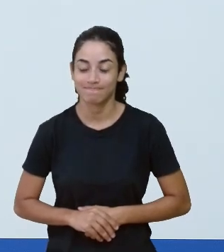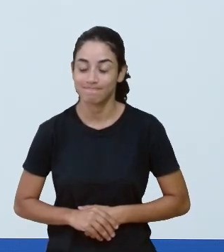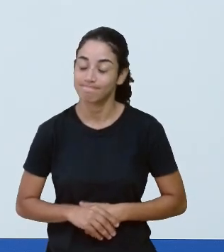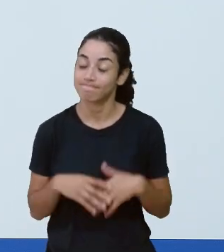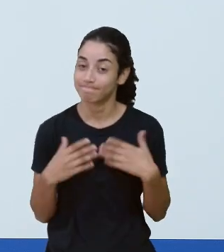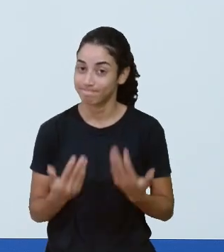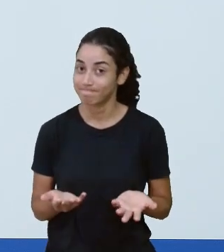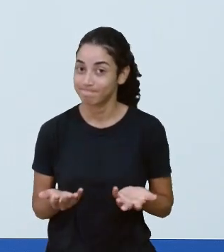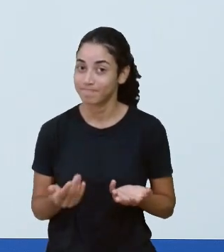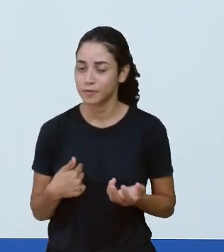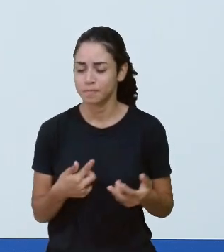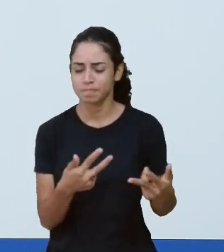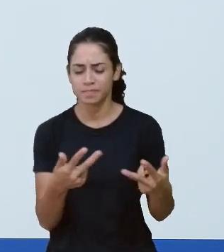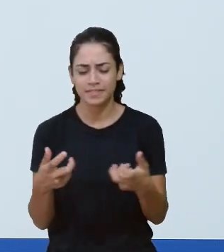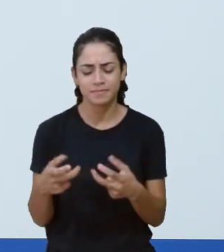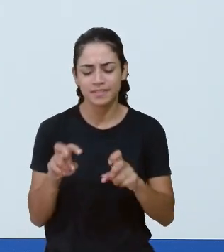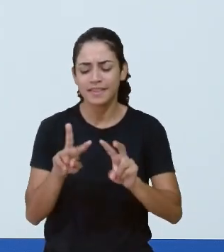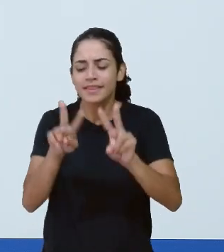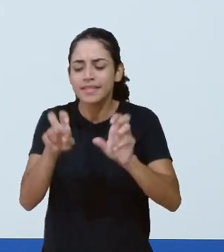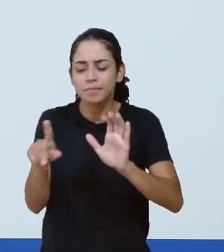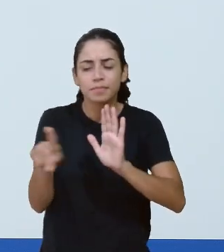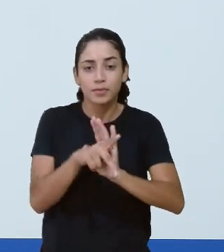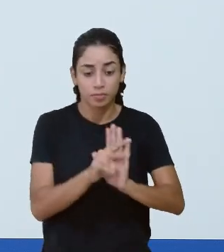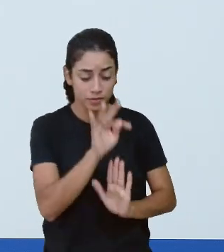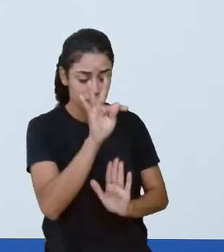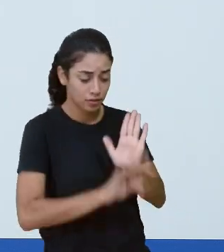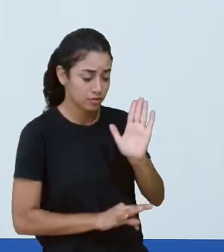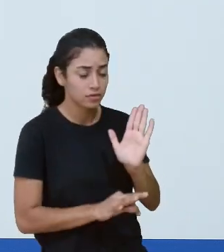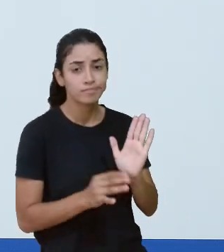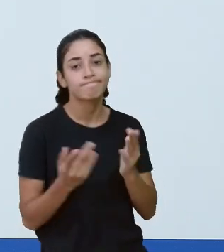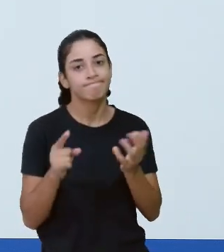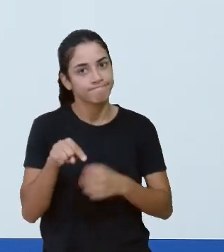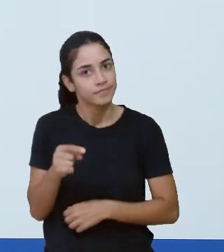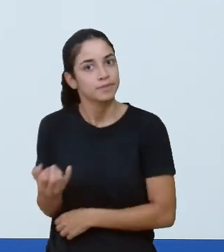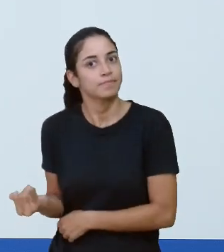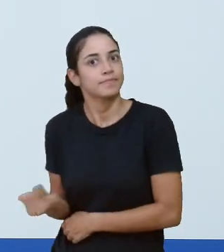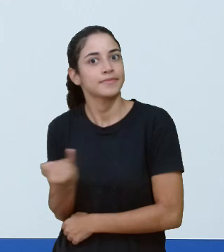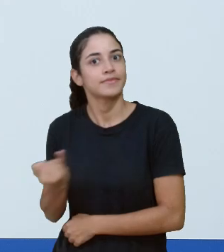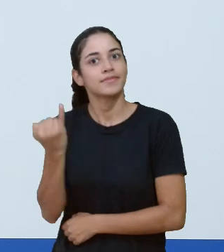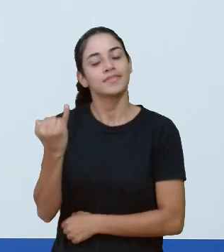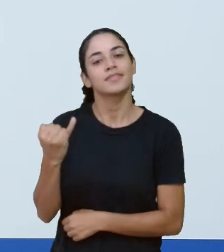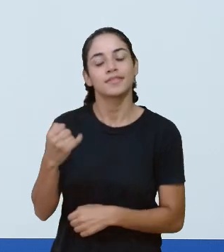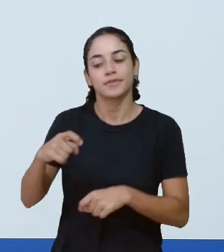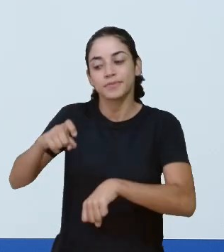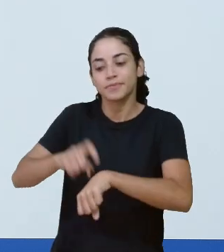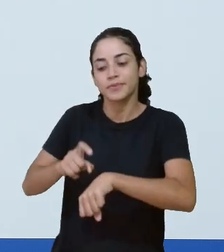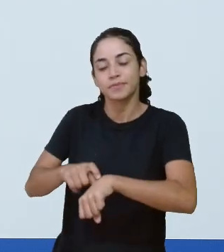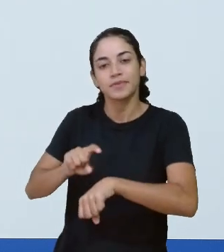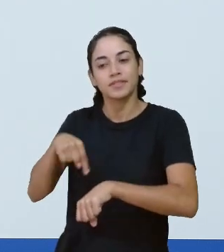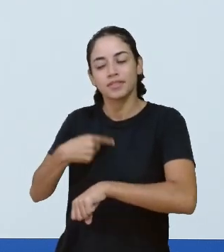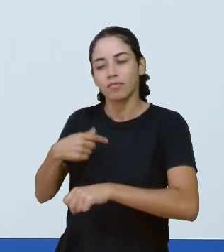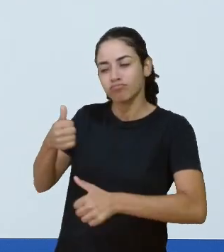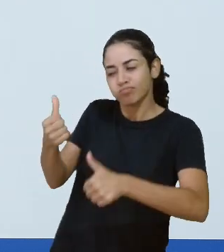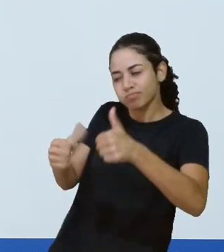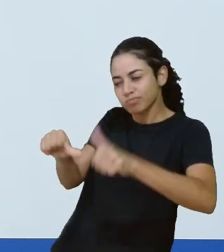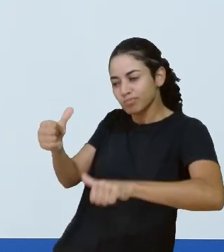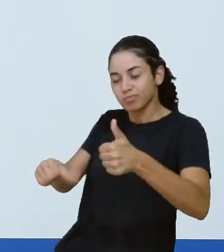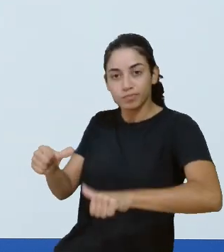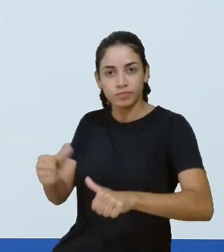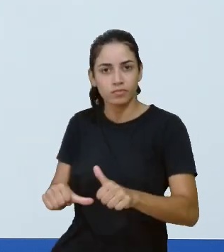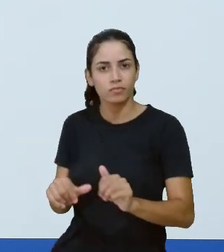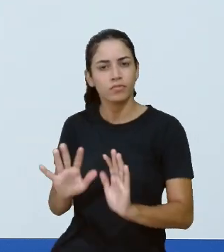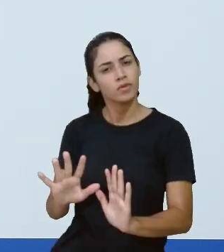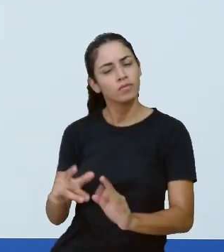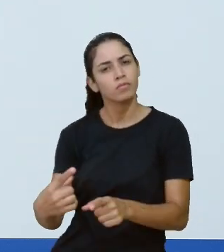Bom, identificar o tema de um texto é uma coisa muito importante quando a gente está fazendo uma avaliação, porque